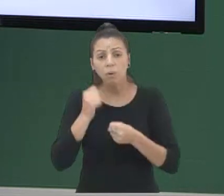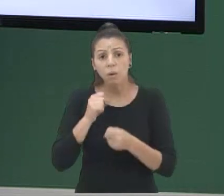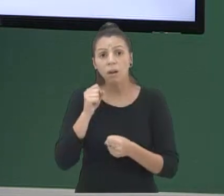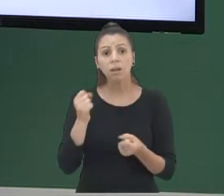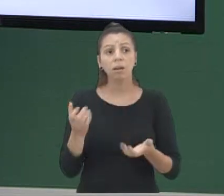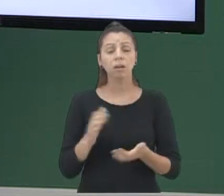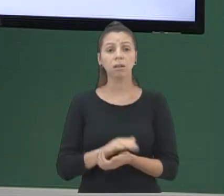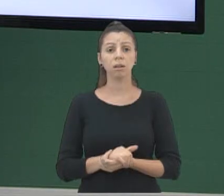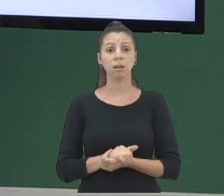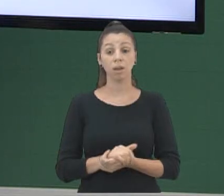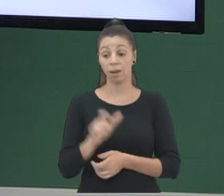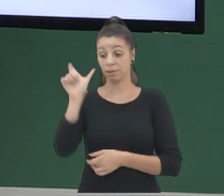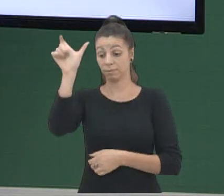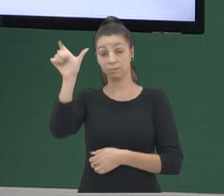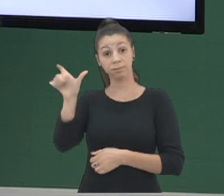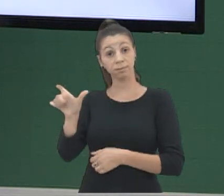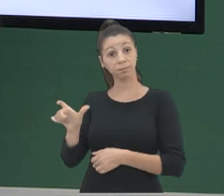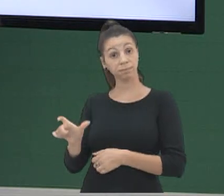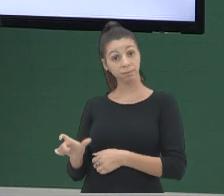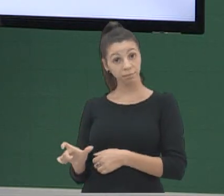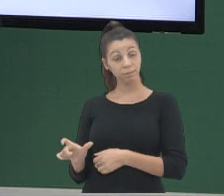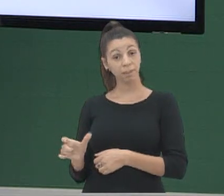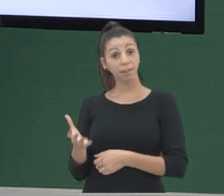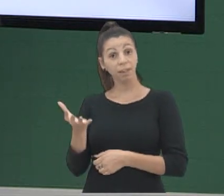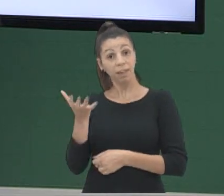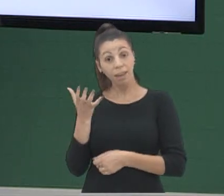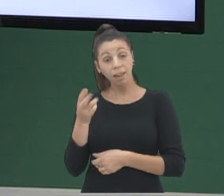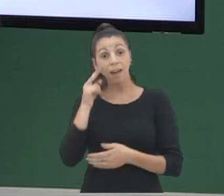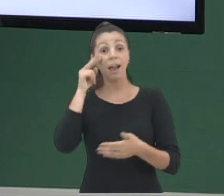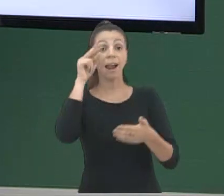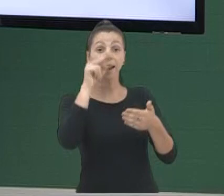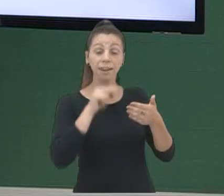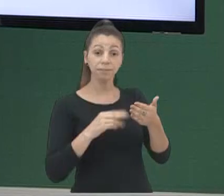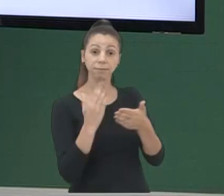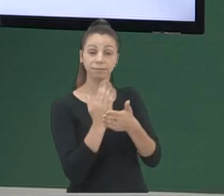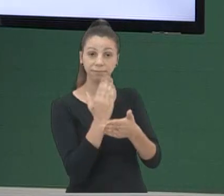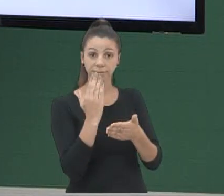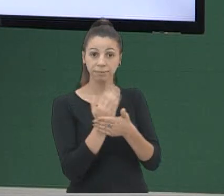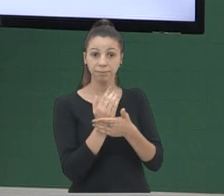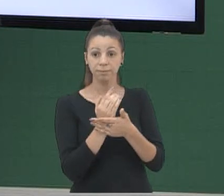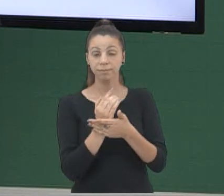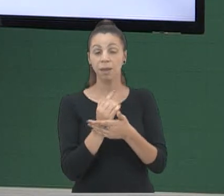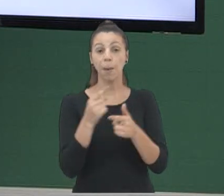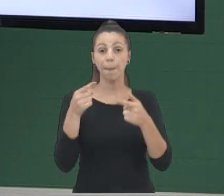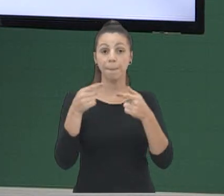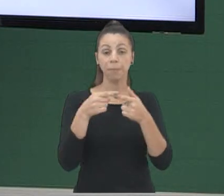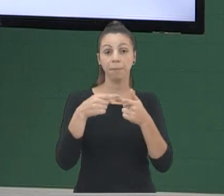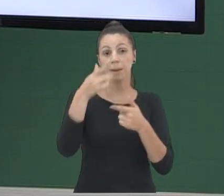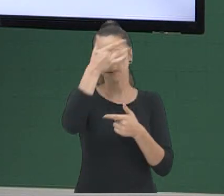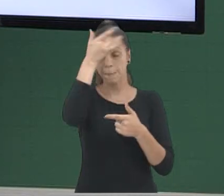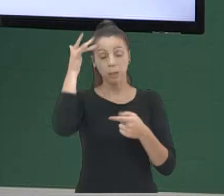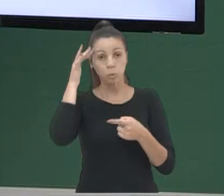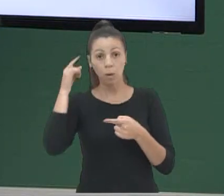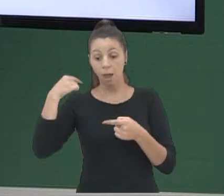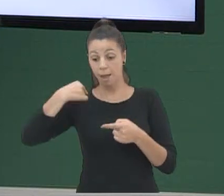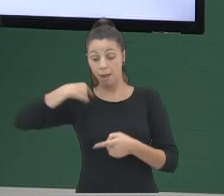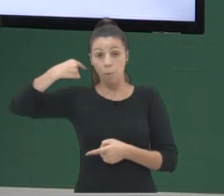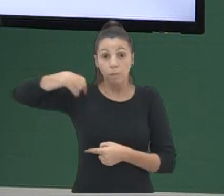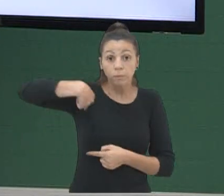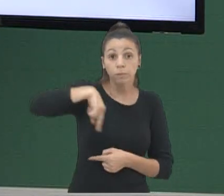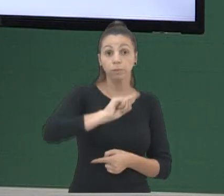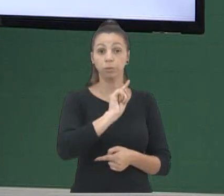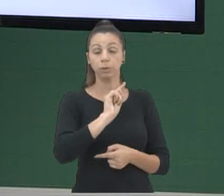É essa personagem que quer ler o livro, né? Está em primeira pessoa, eu fui,